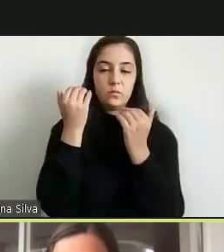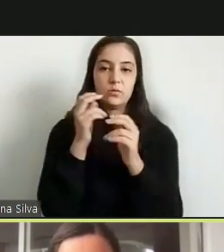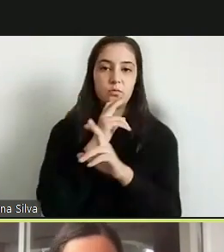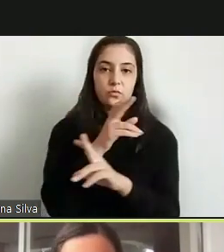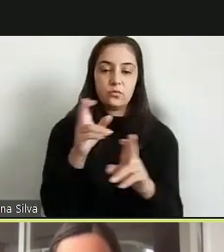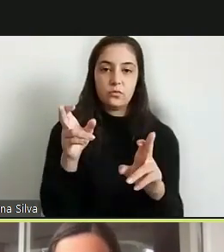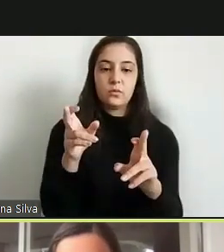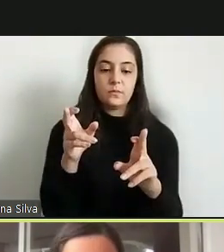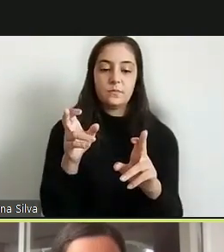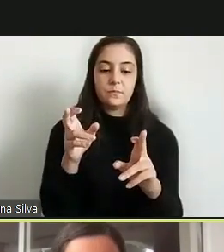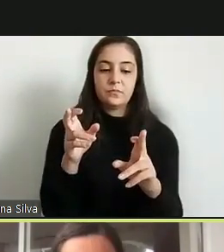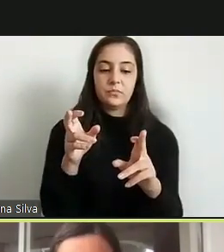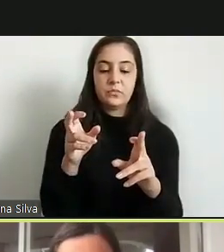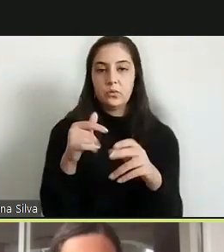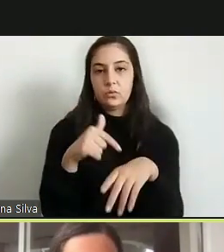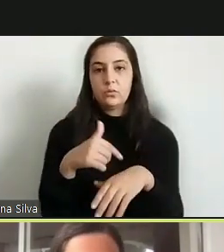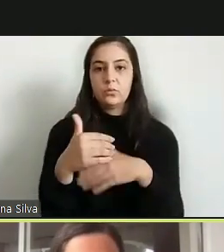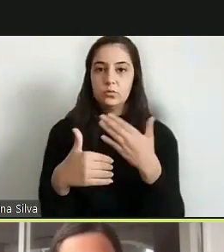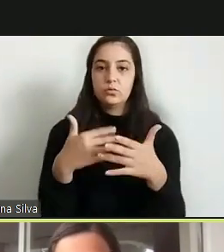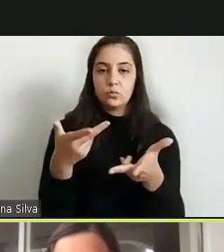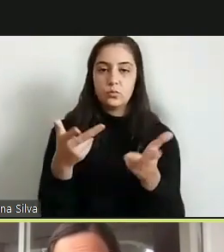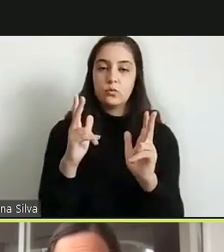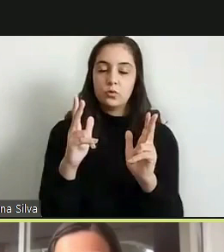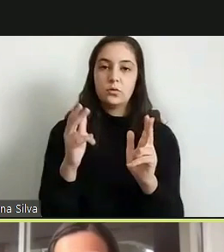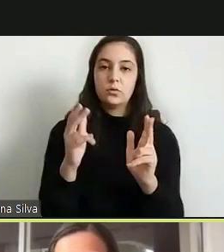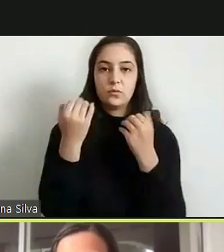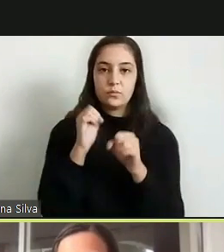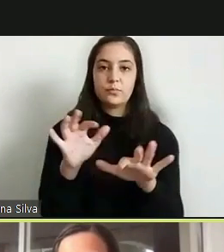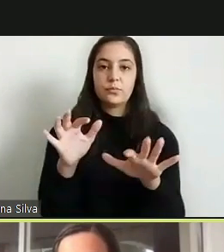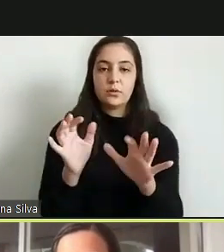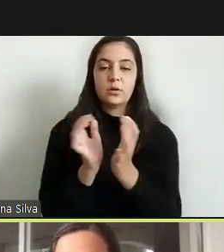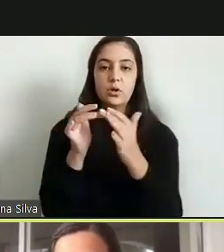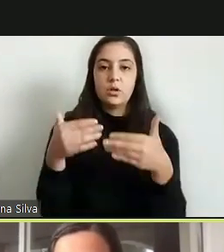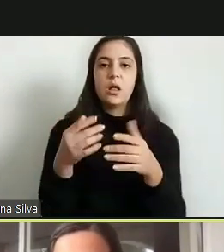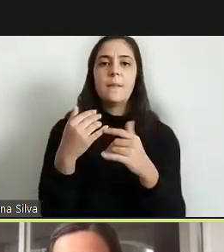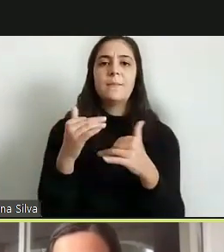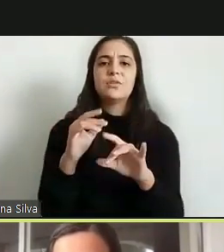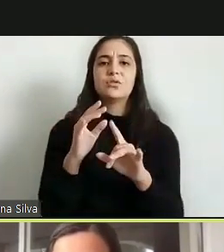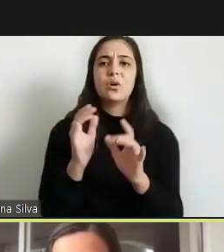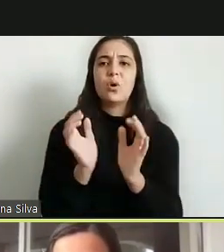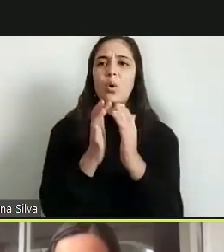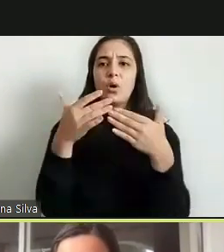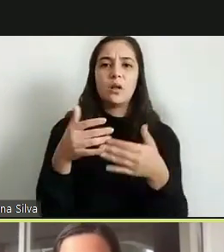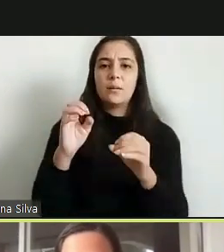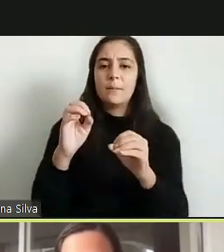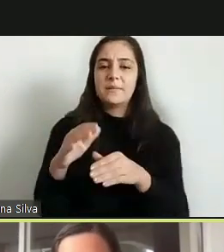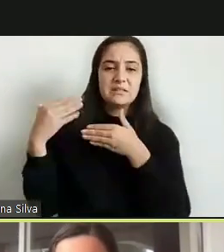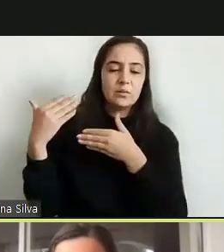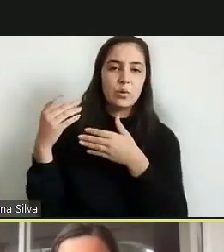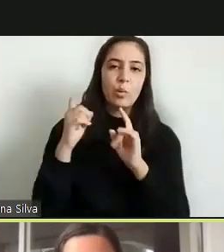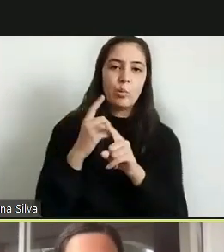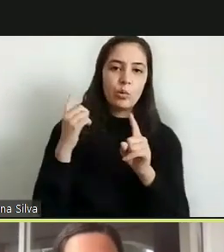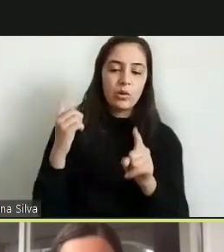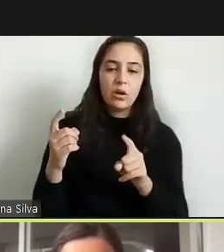tempo, finalmente foi disponibilizada toda a informação online, mas porquê é que não foi online logo à partida e porquê é que teve de